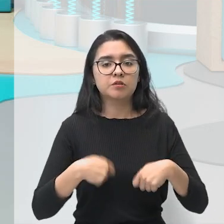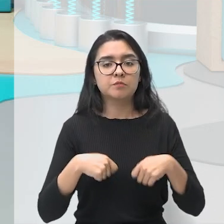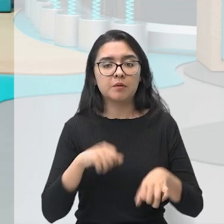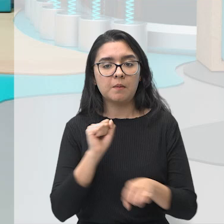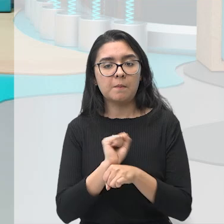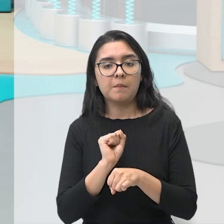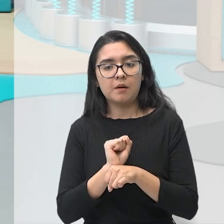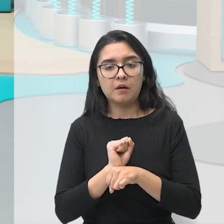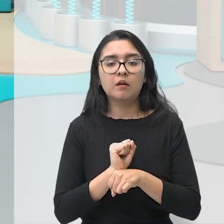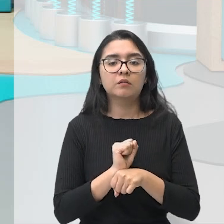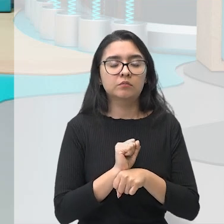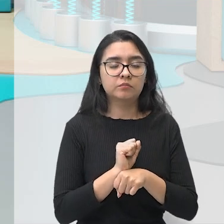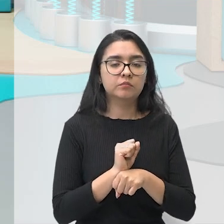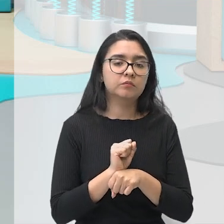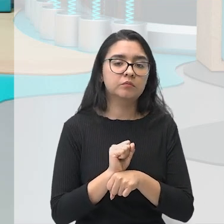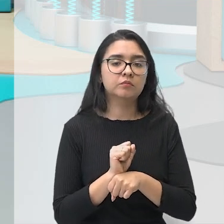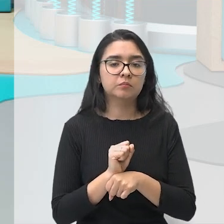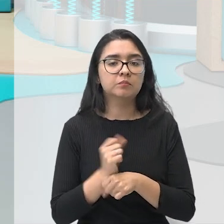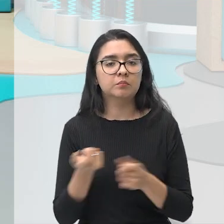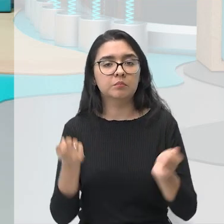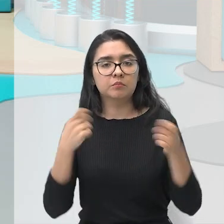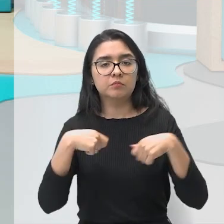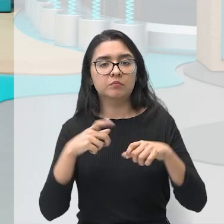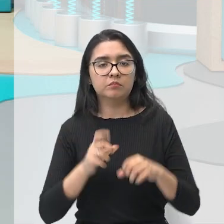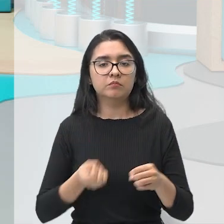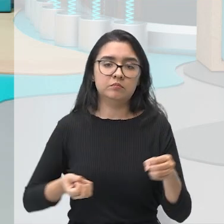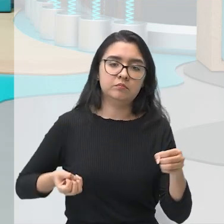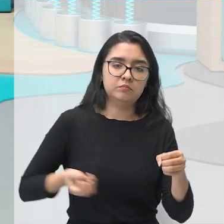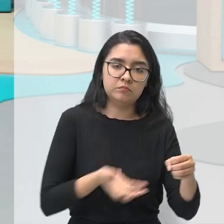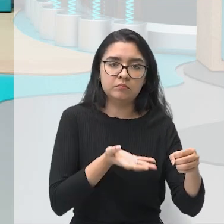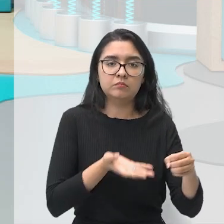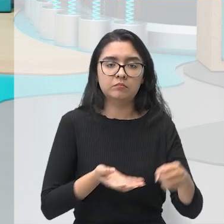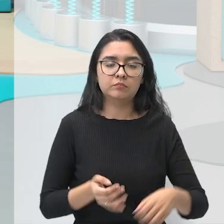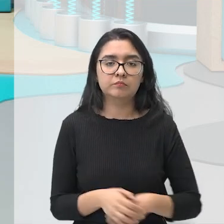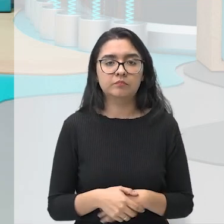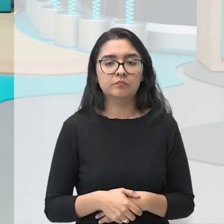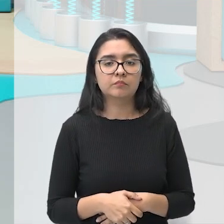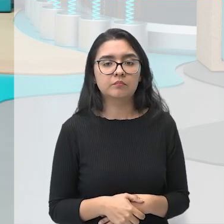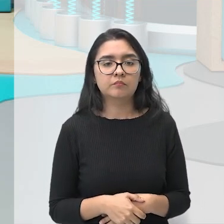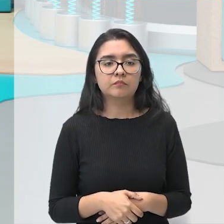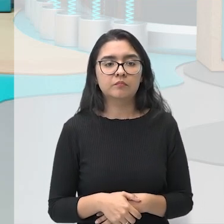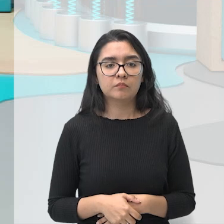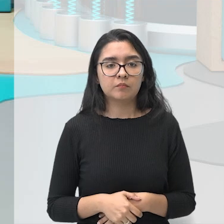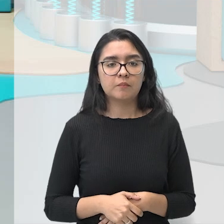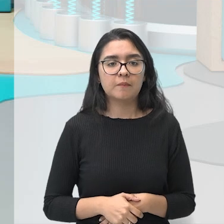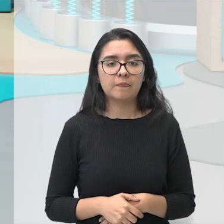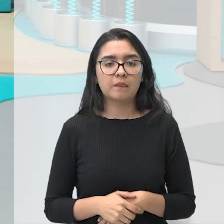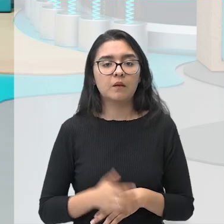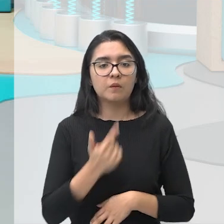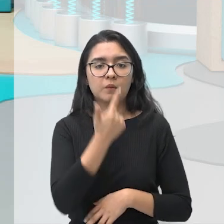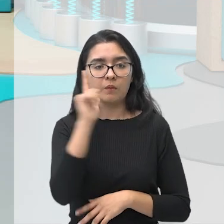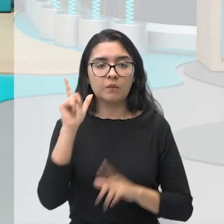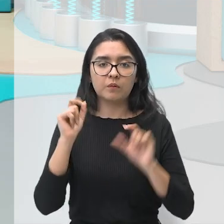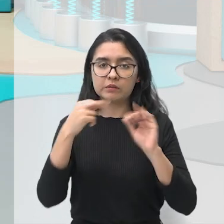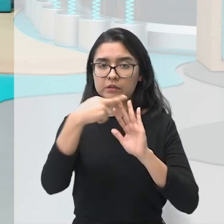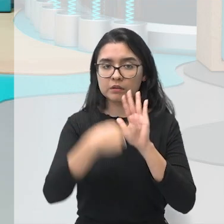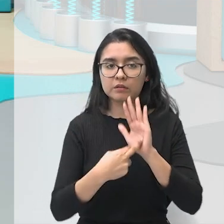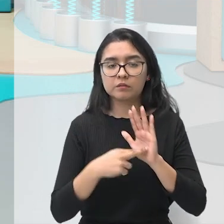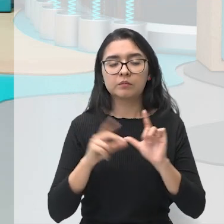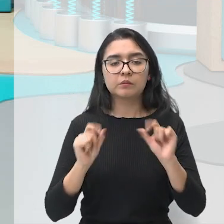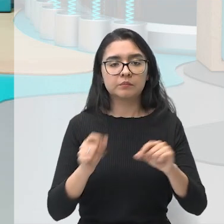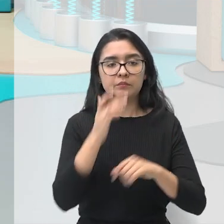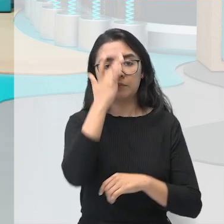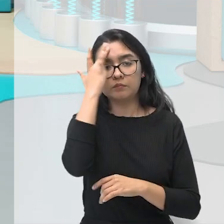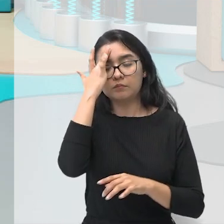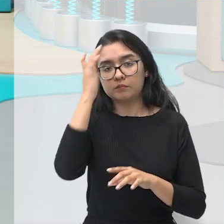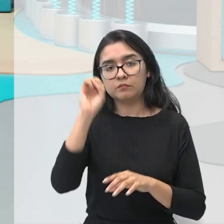jogo parar, ficar estático para você poder fazer aí a sua jogada. Outro aspecto, né? Olha só, o